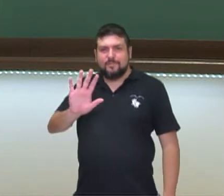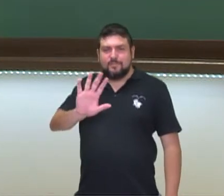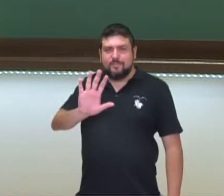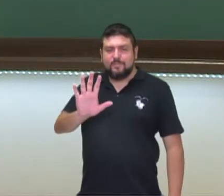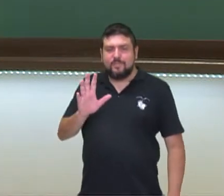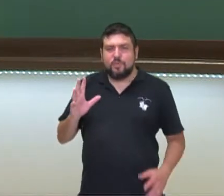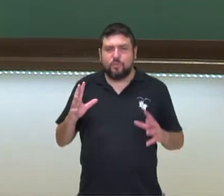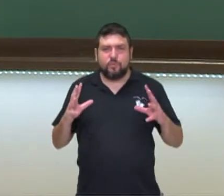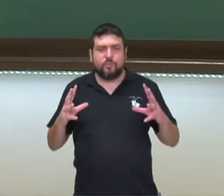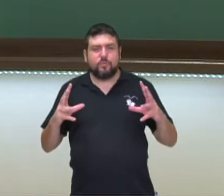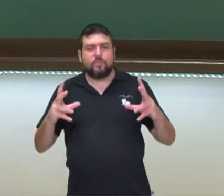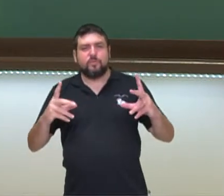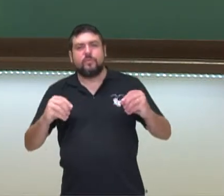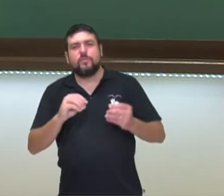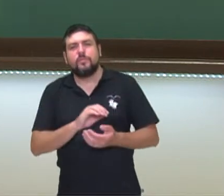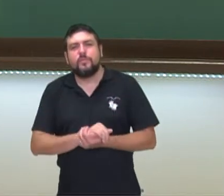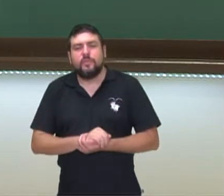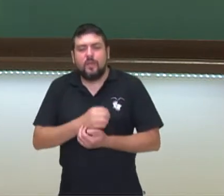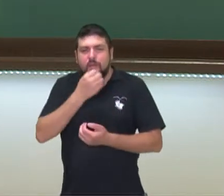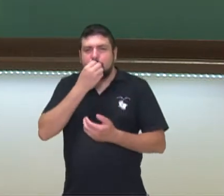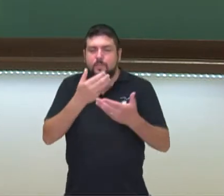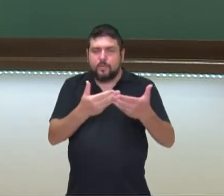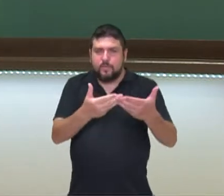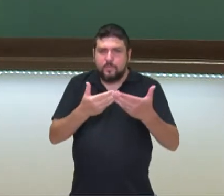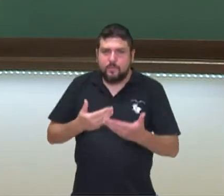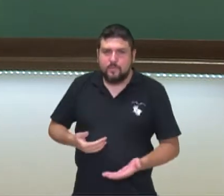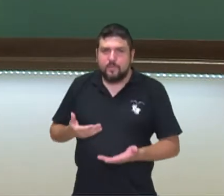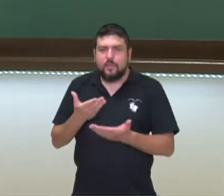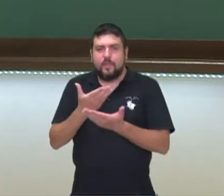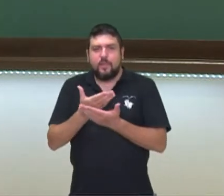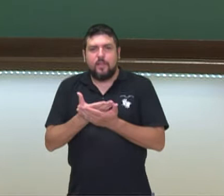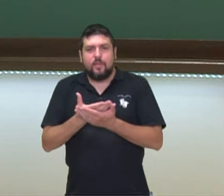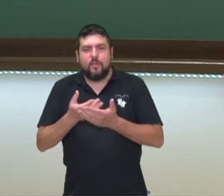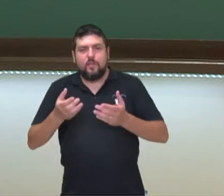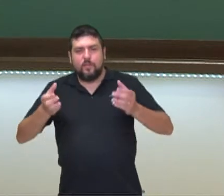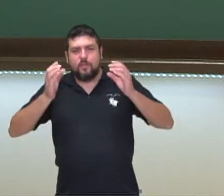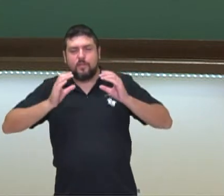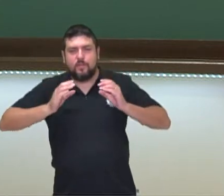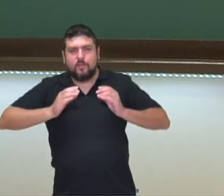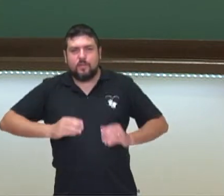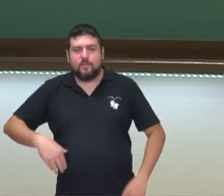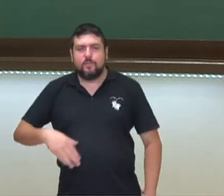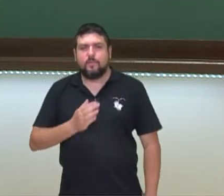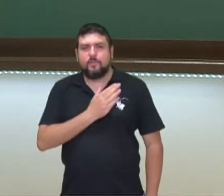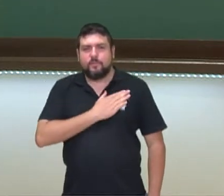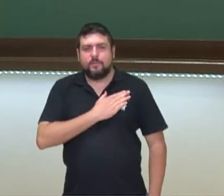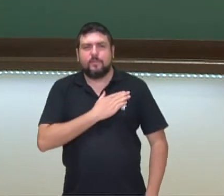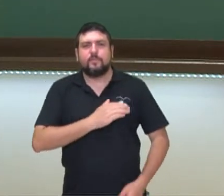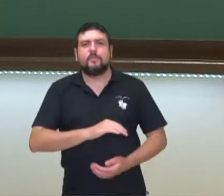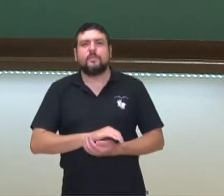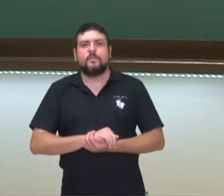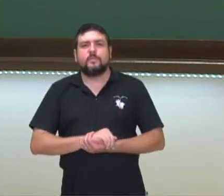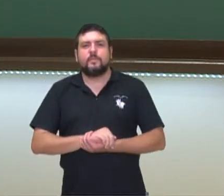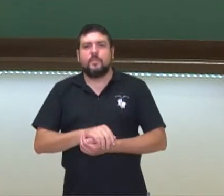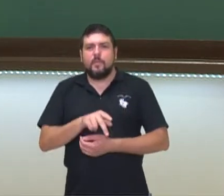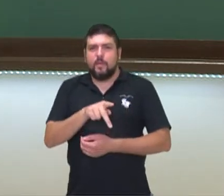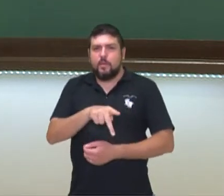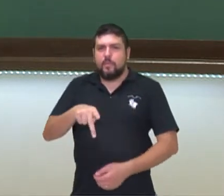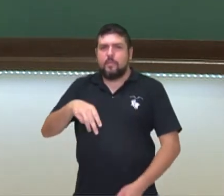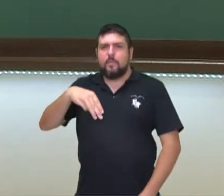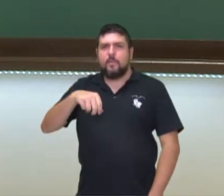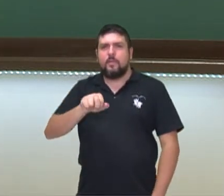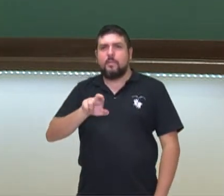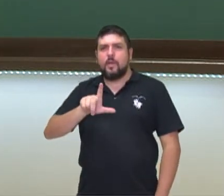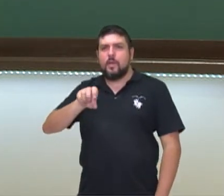Olá, povo! Bem-vindos à nossa aula de cidadania e civismo. Eu sou o professor